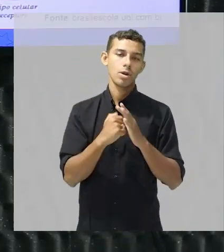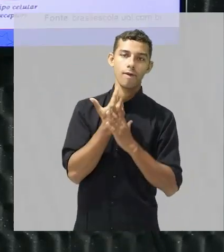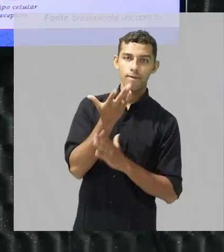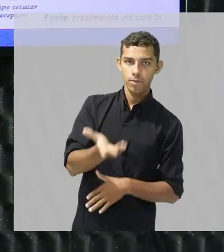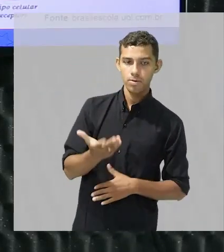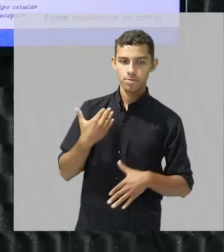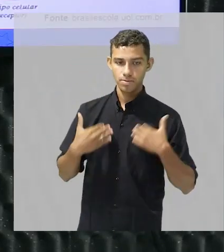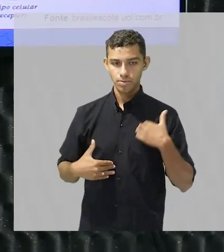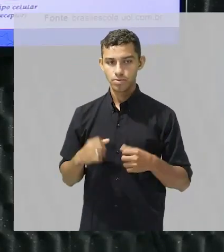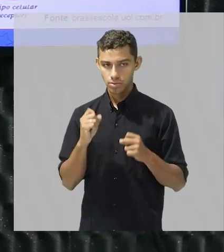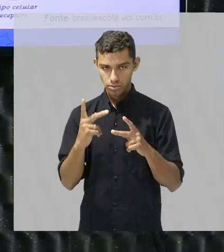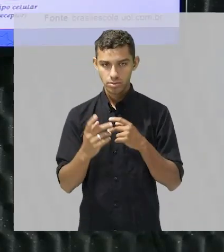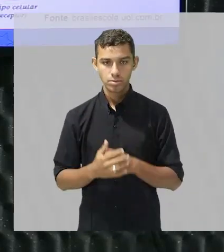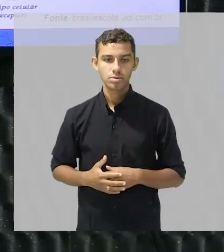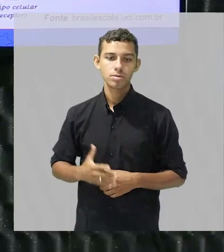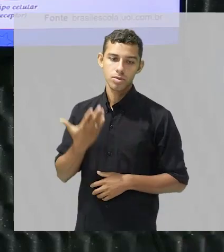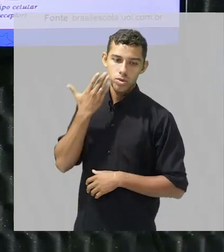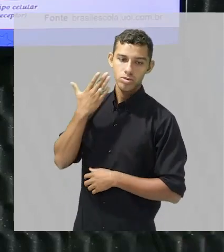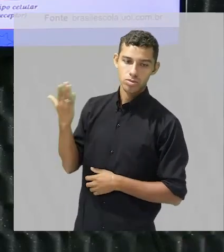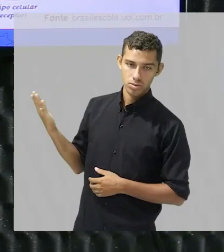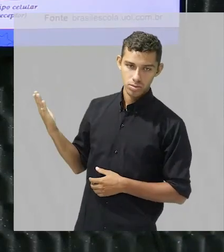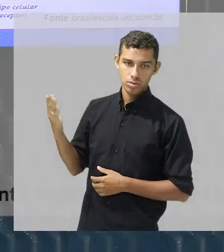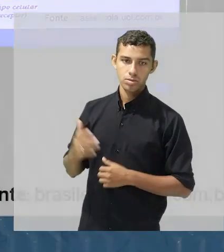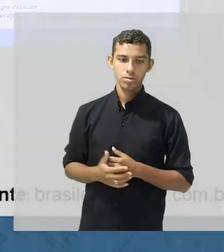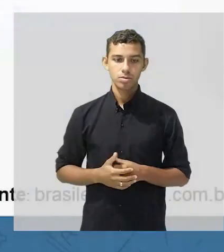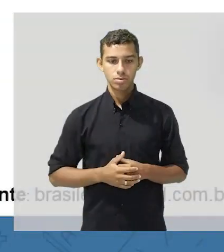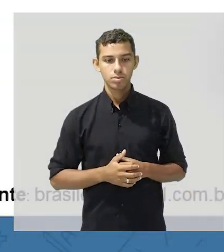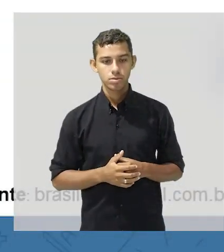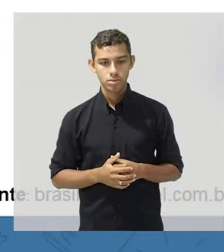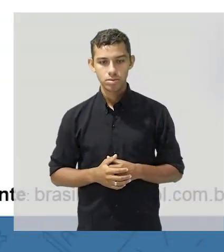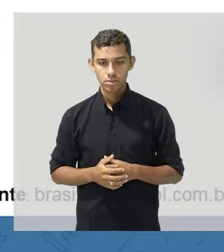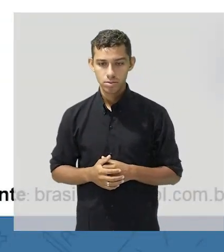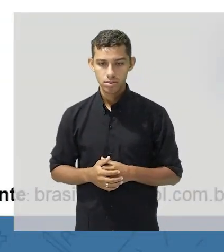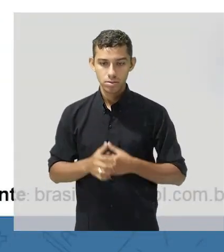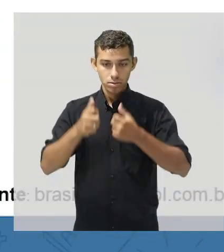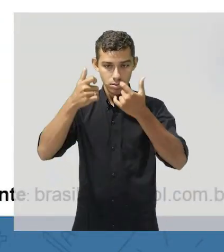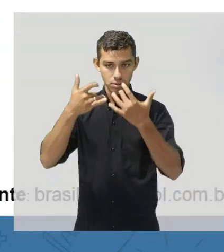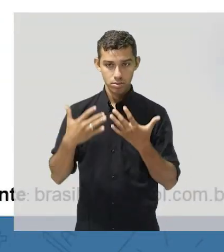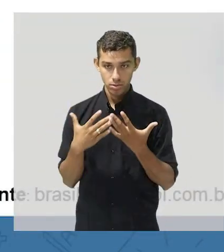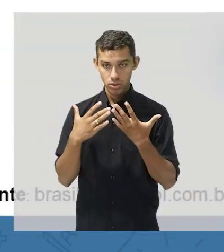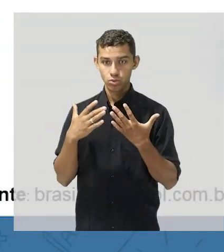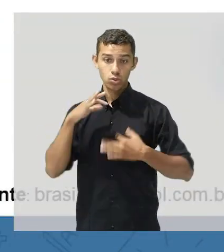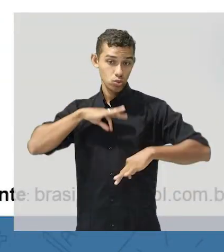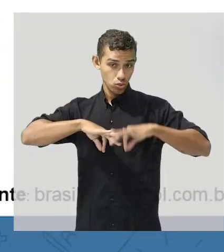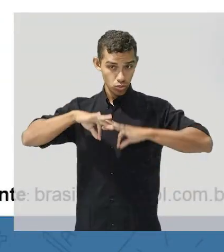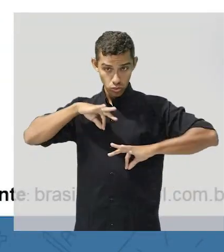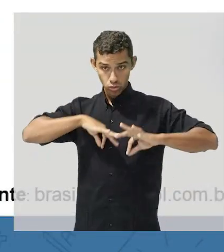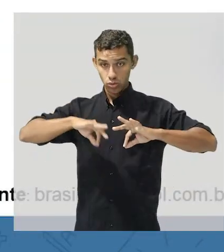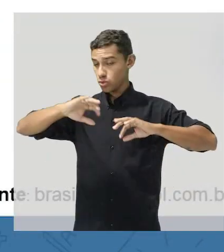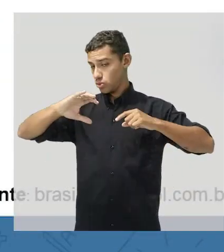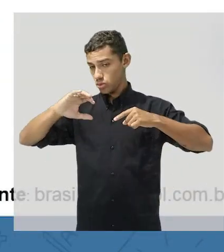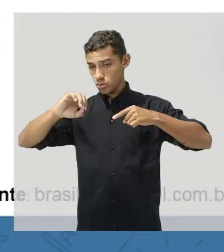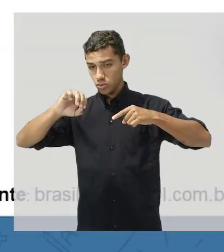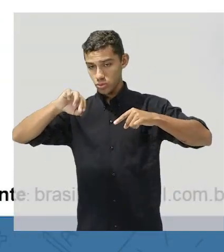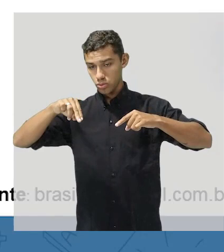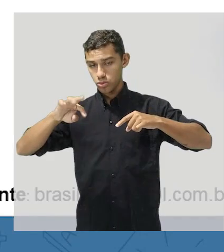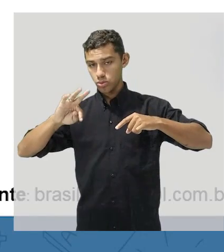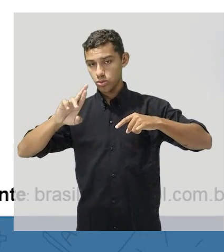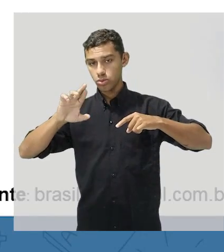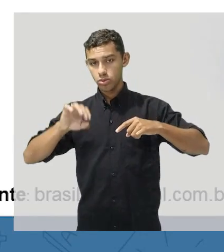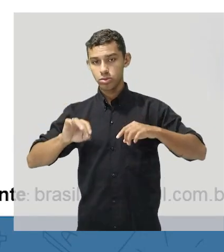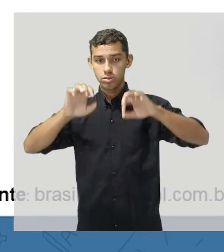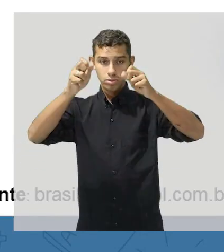corpo, tranquilo? Bem, então a gente está falando de controle hormonal. Basicamente a gente vai falar